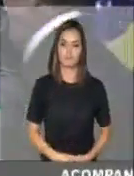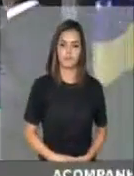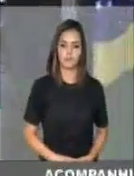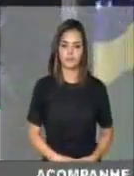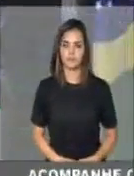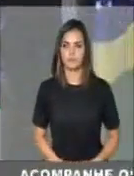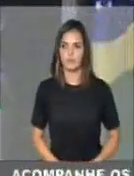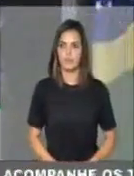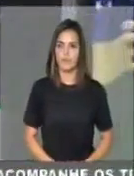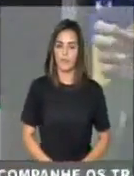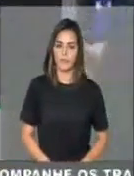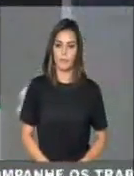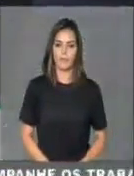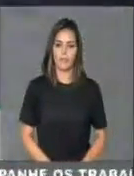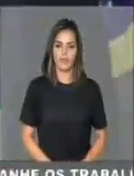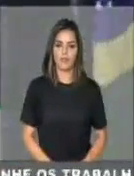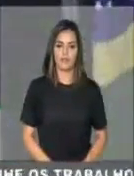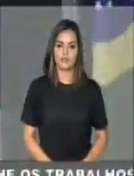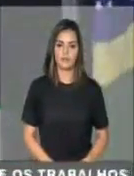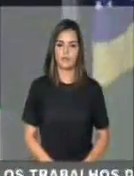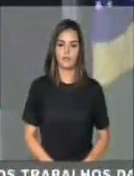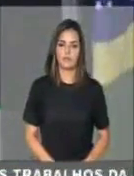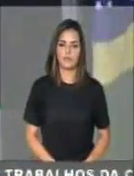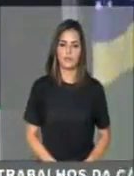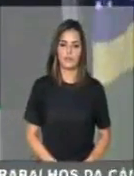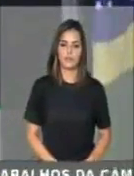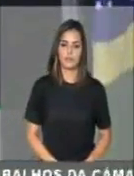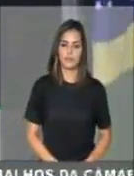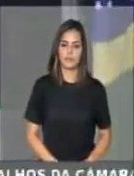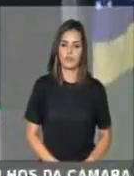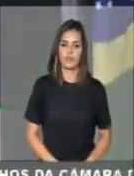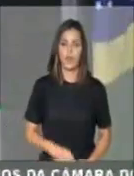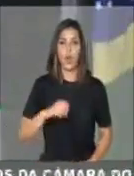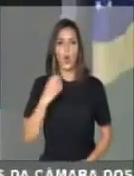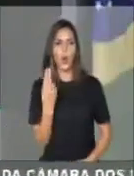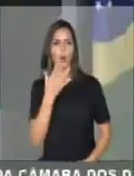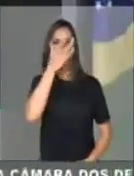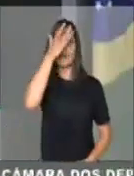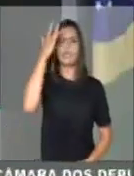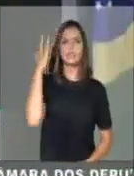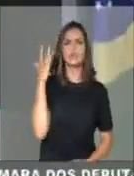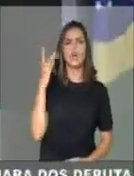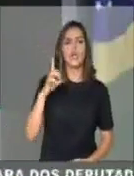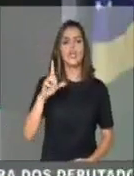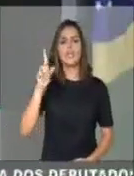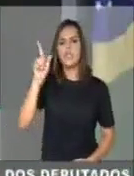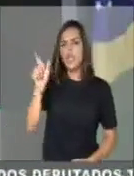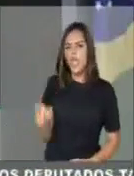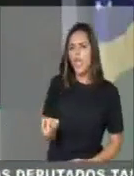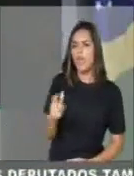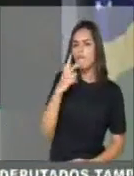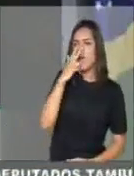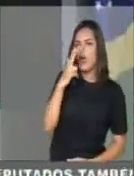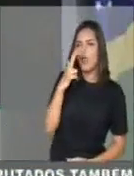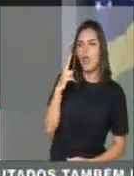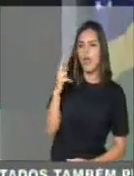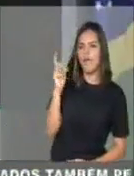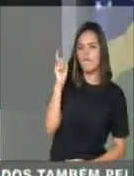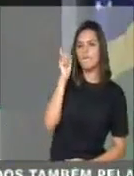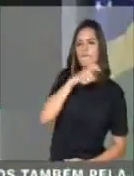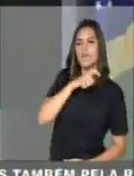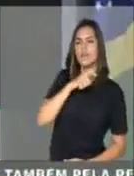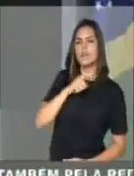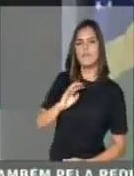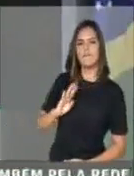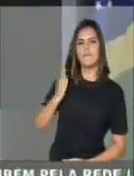ou existentes em nome de interpostas pessoas que sejam instrumento, produto ou proveito